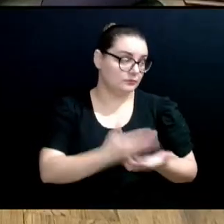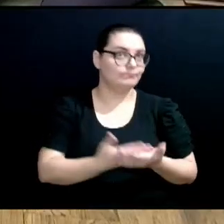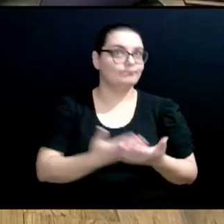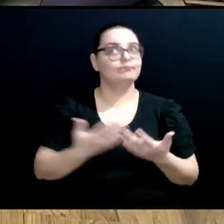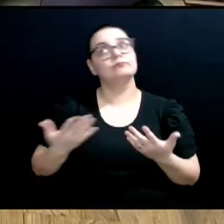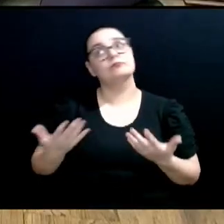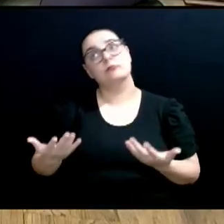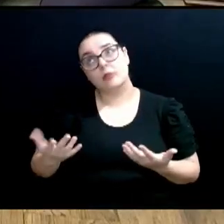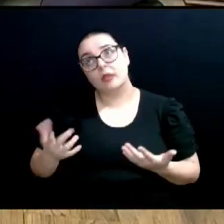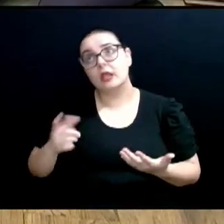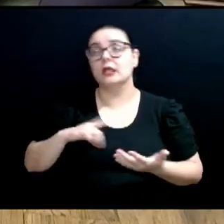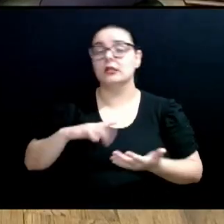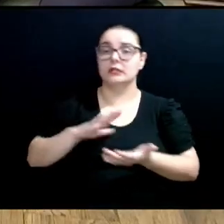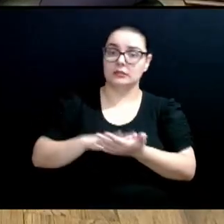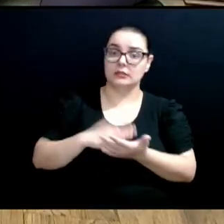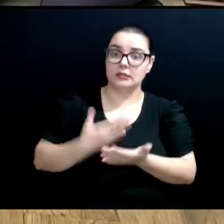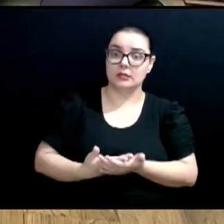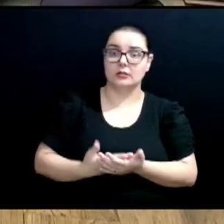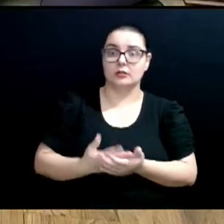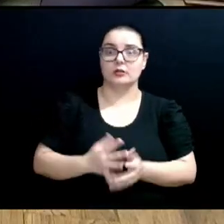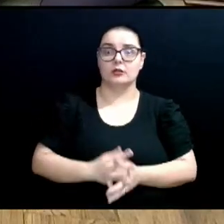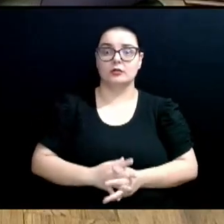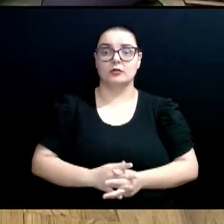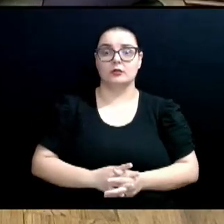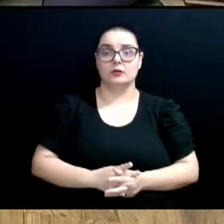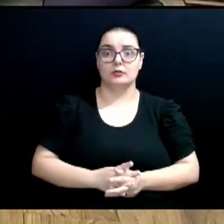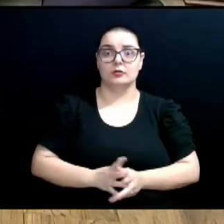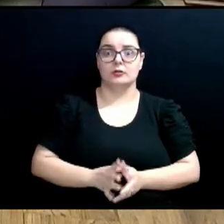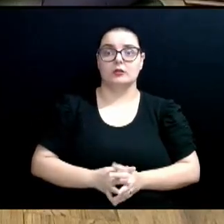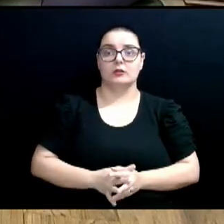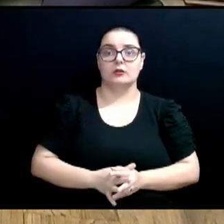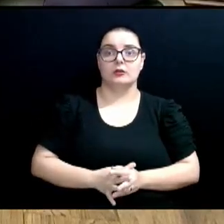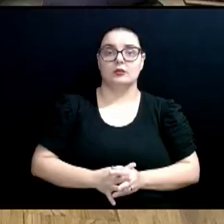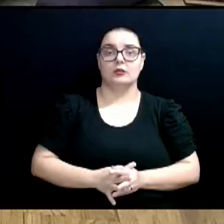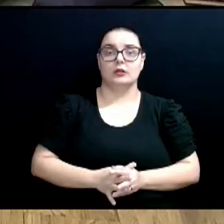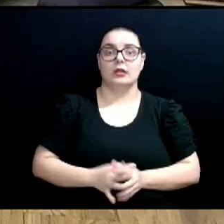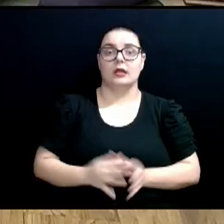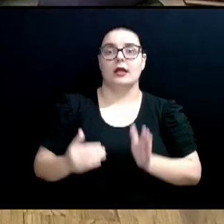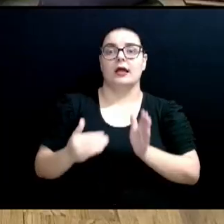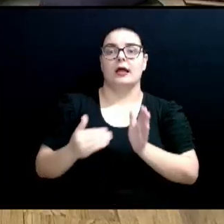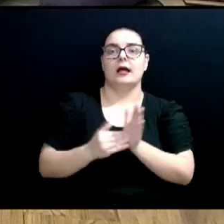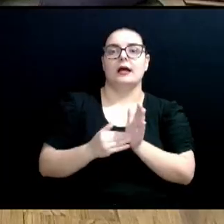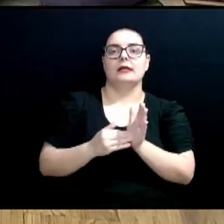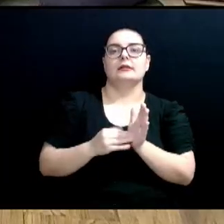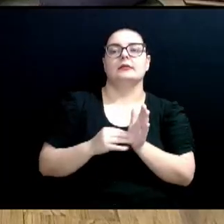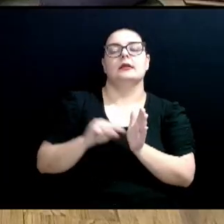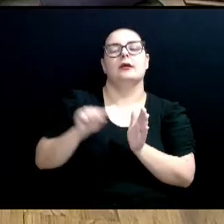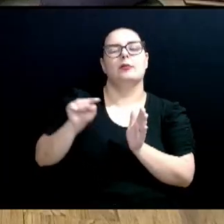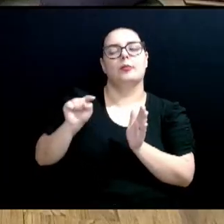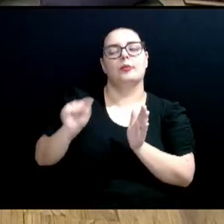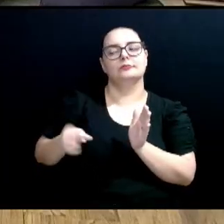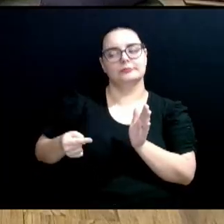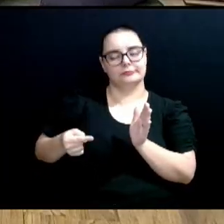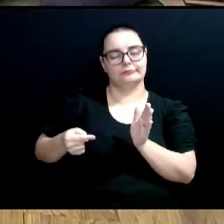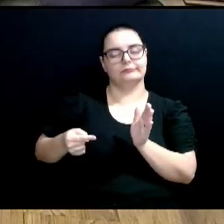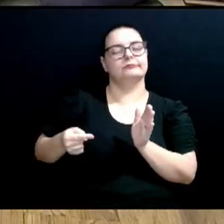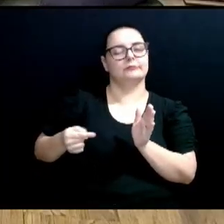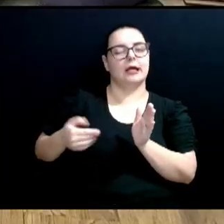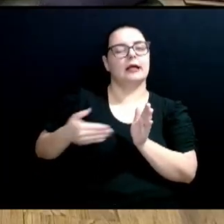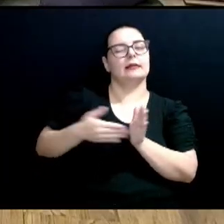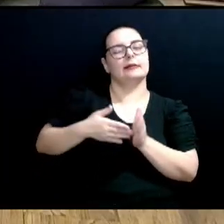até como diz, até um ponto e vírgula, porque é uma régua comum. Né? A base